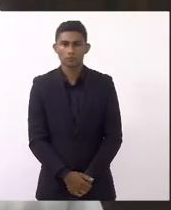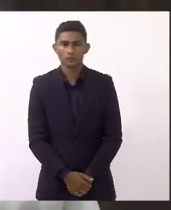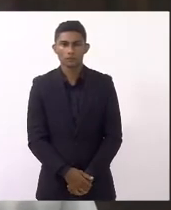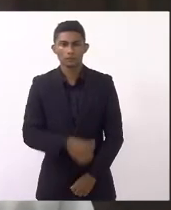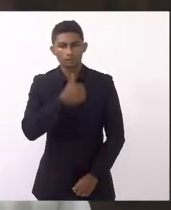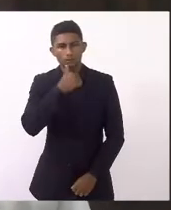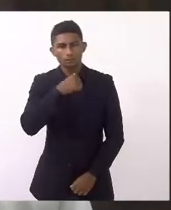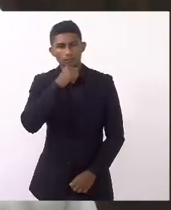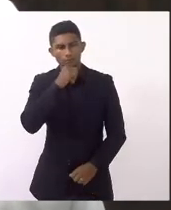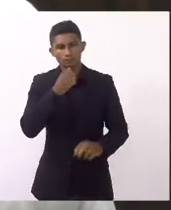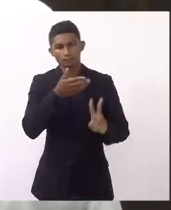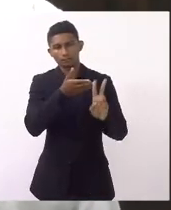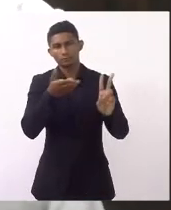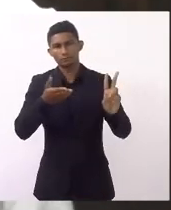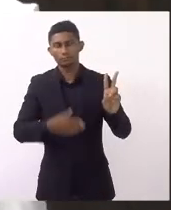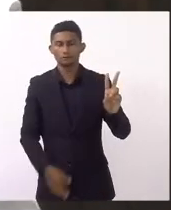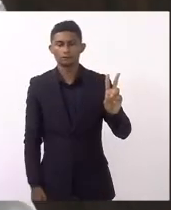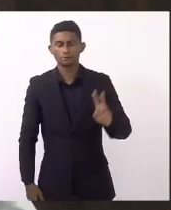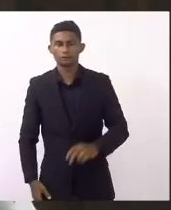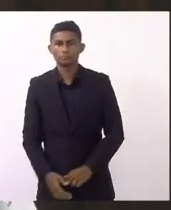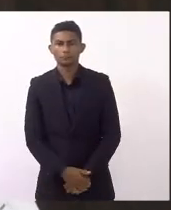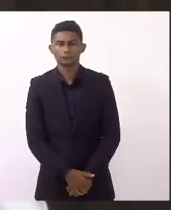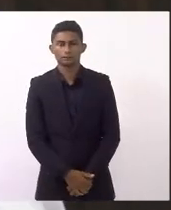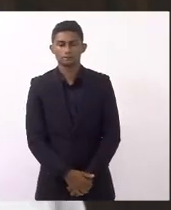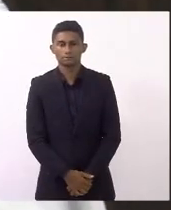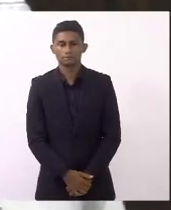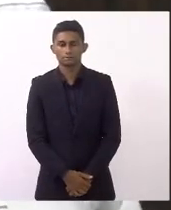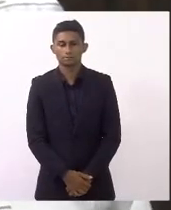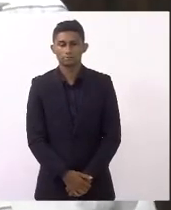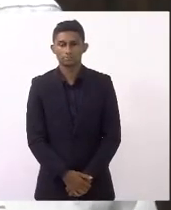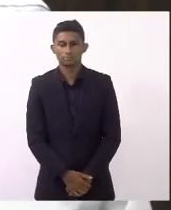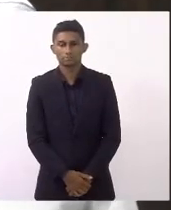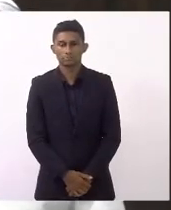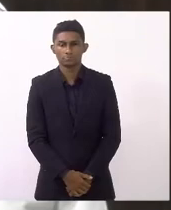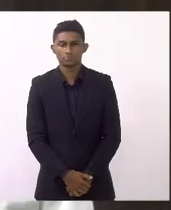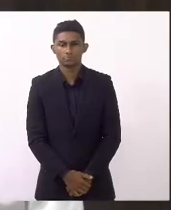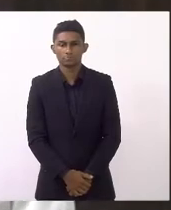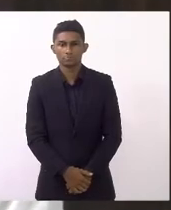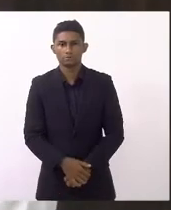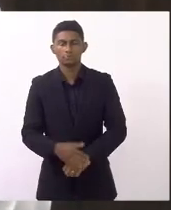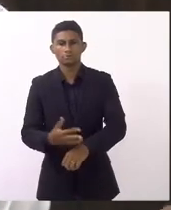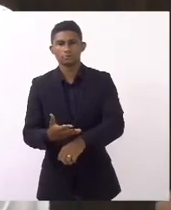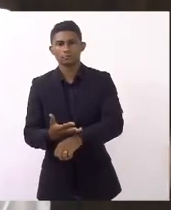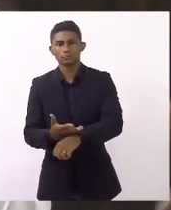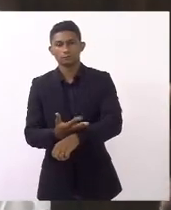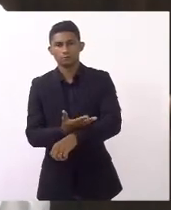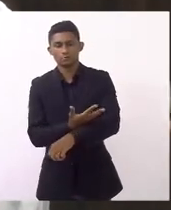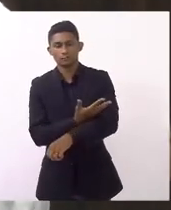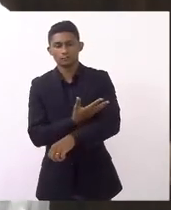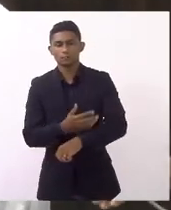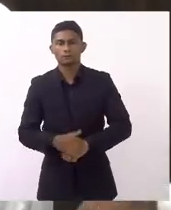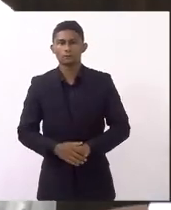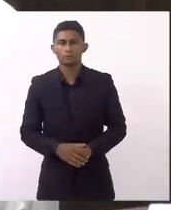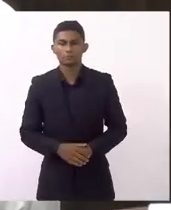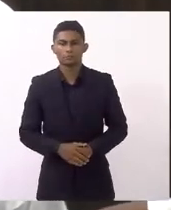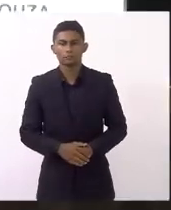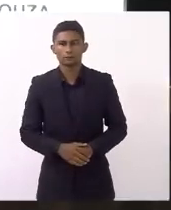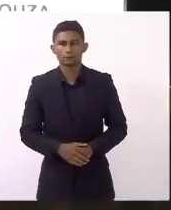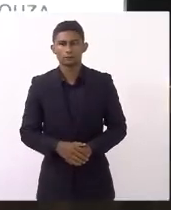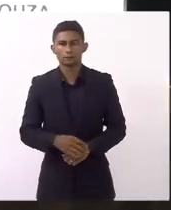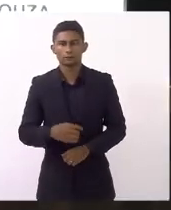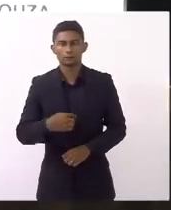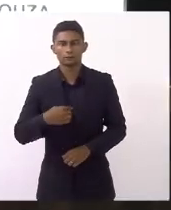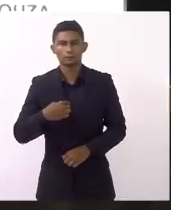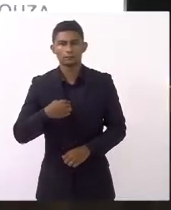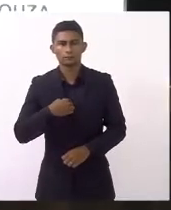Angelita um Nilce é e muito emocionada né como verdadeira filha